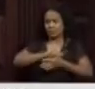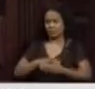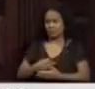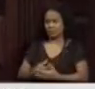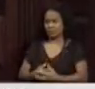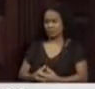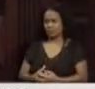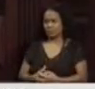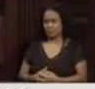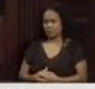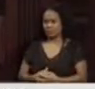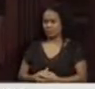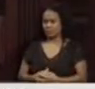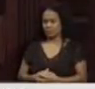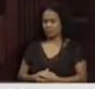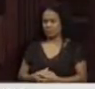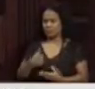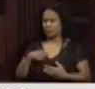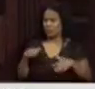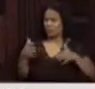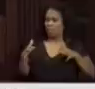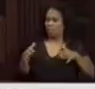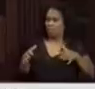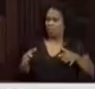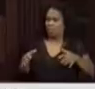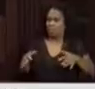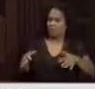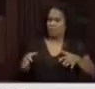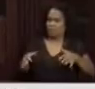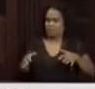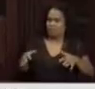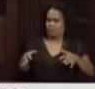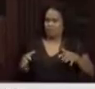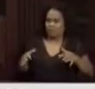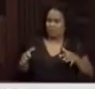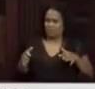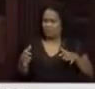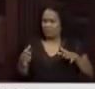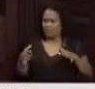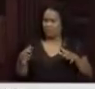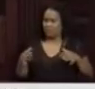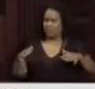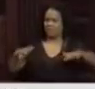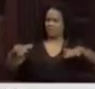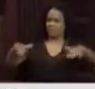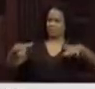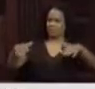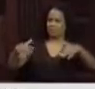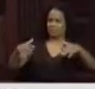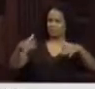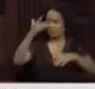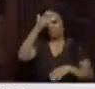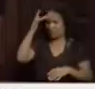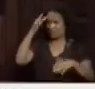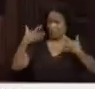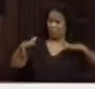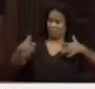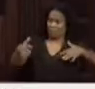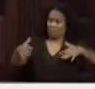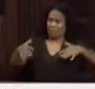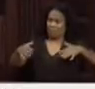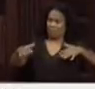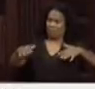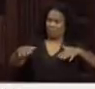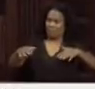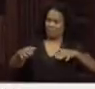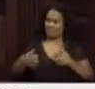o pessoal treme. Não tenho medo, né? Não tenho medo, Vossa Excelência. Pelo contrário, eu respeito a sua história. É uma